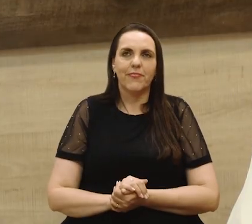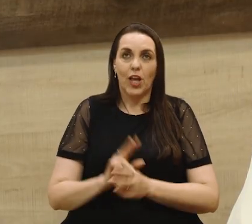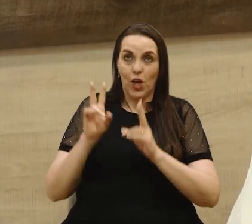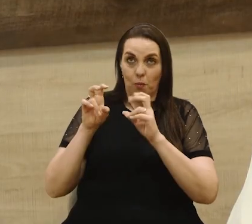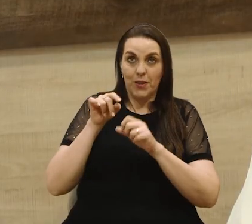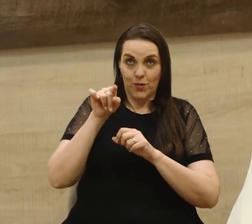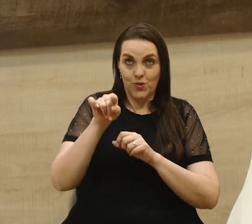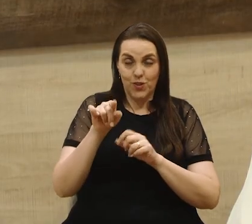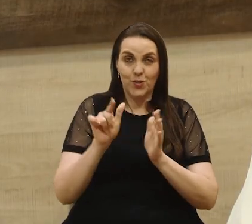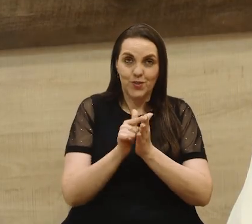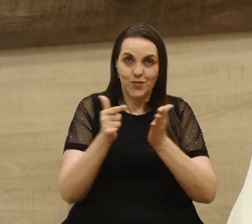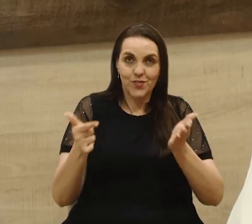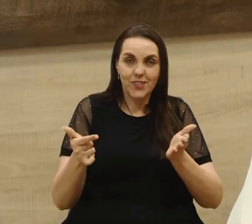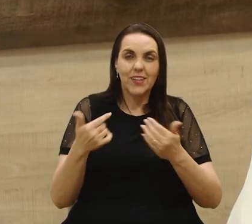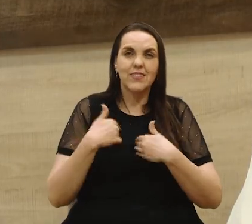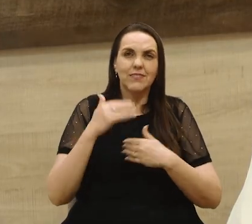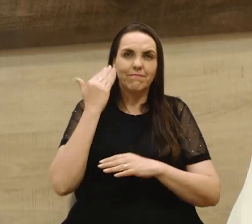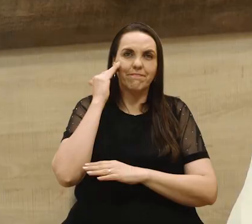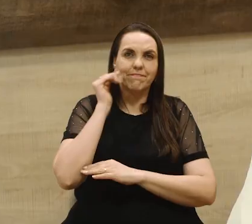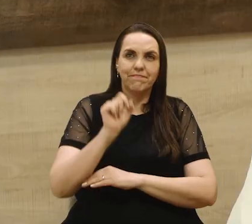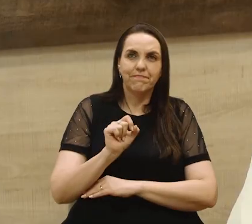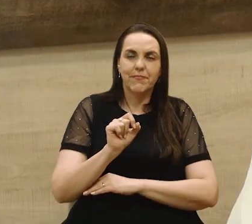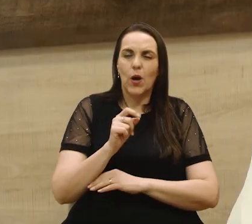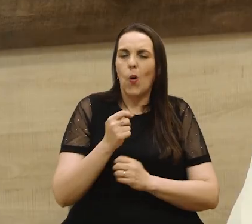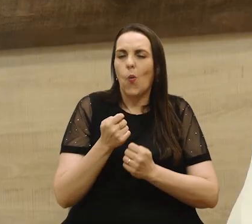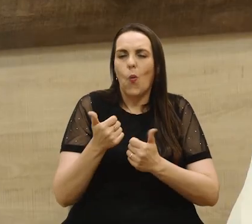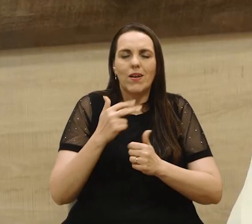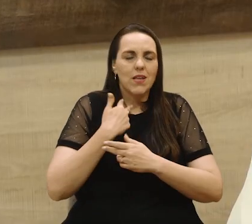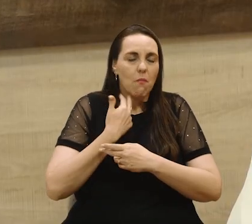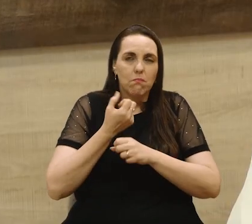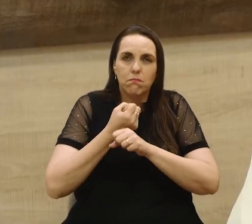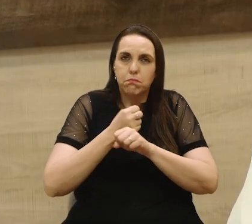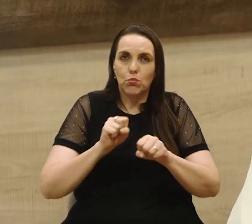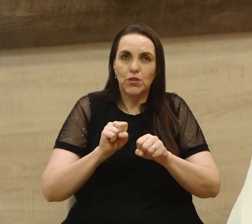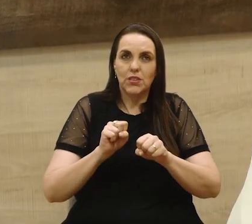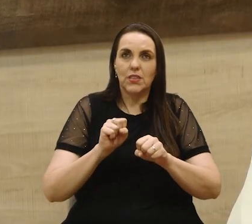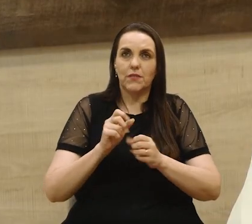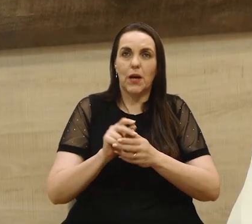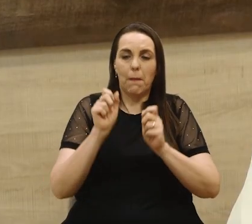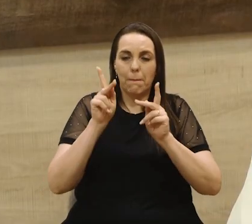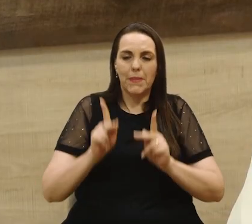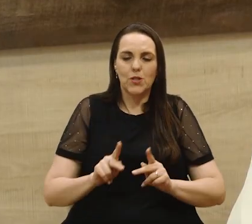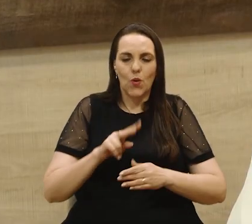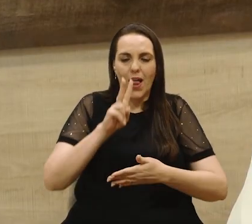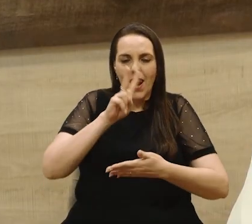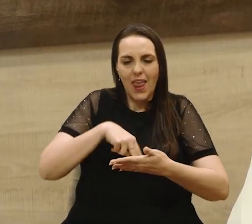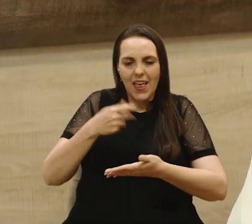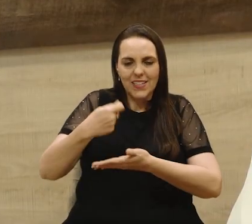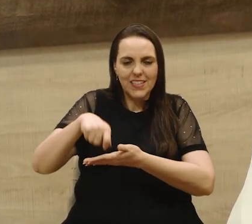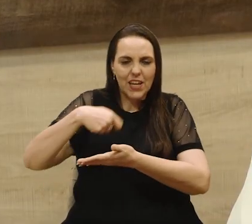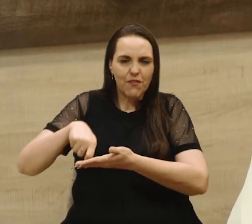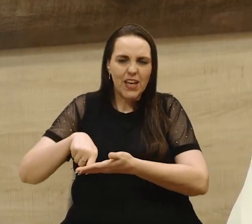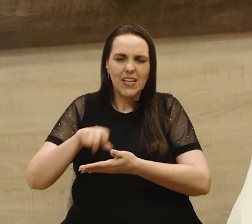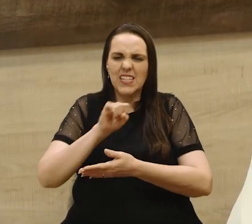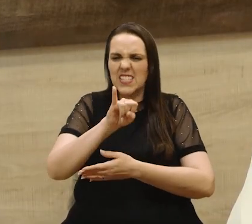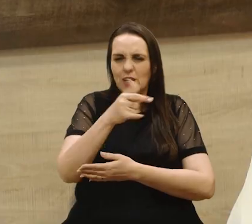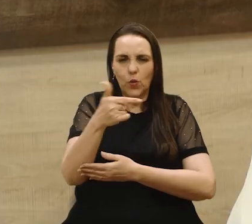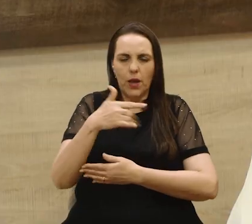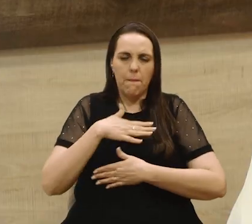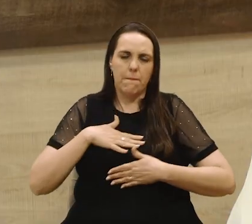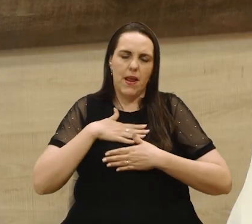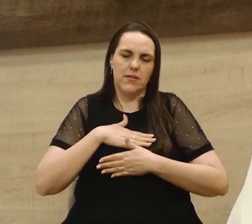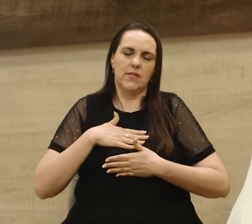comentar contigo que, como jornalista, eu entendo que é quase impossível o sujeito ler e escrever sem algum